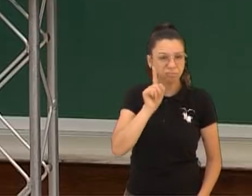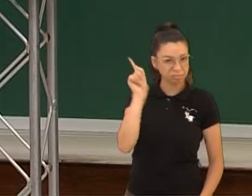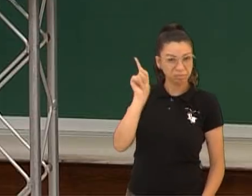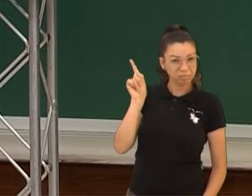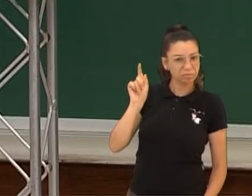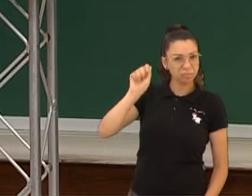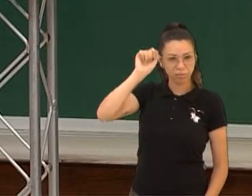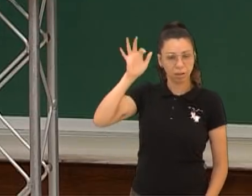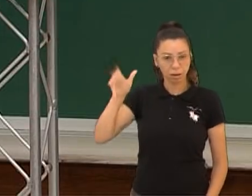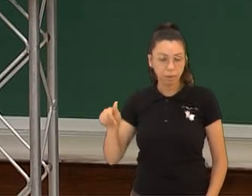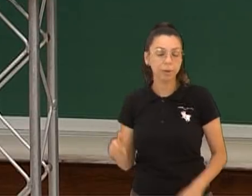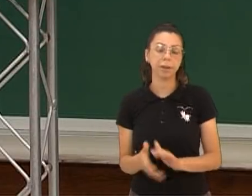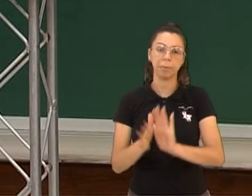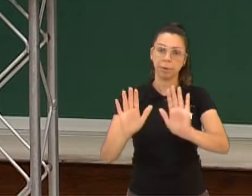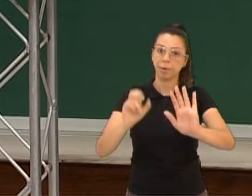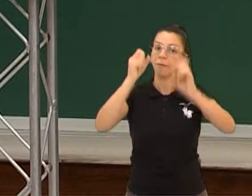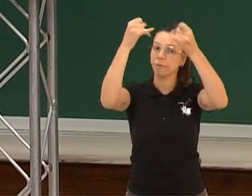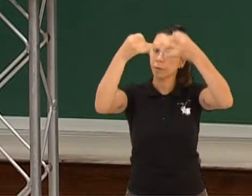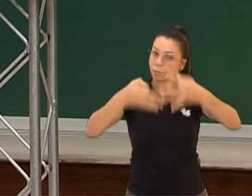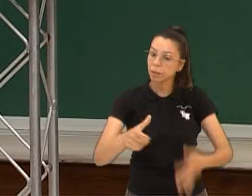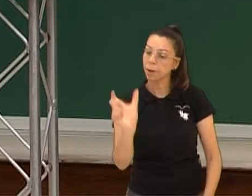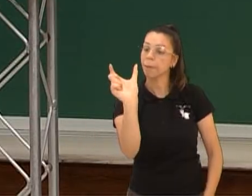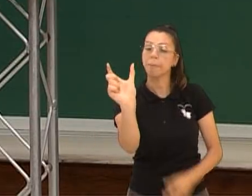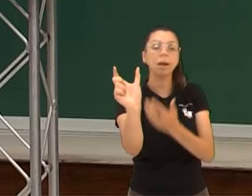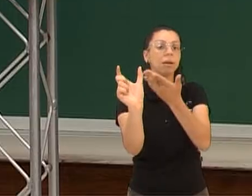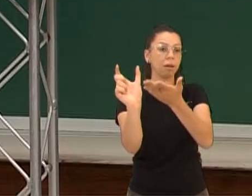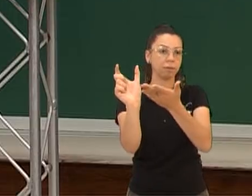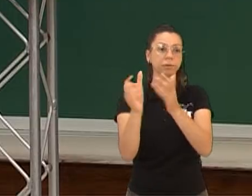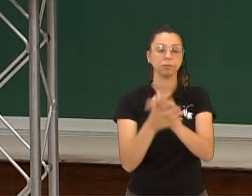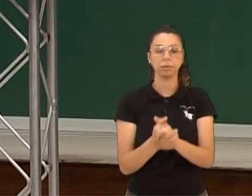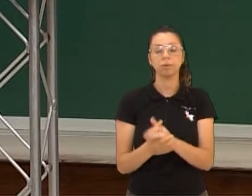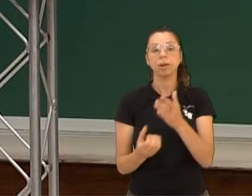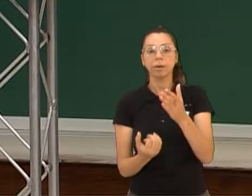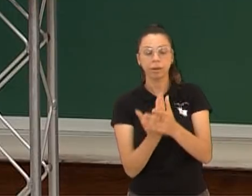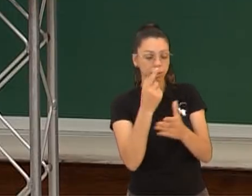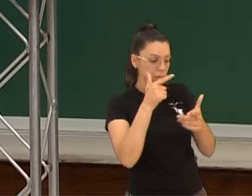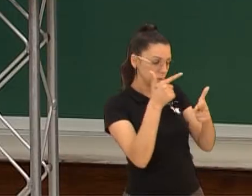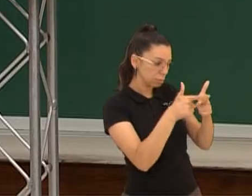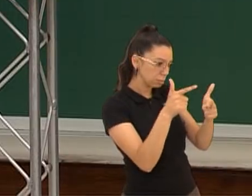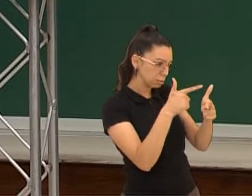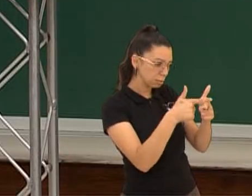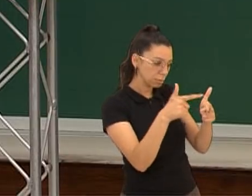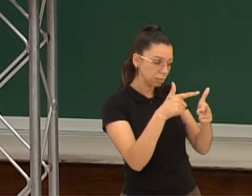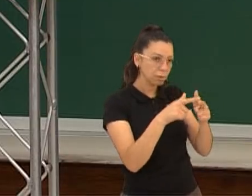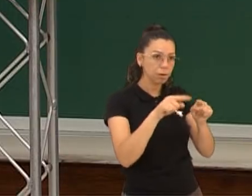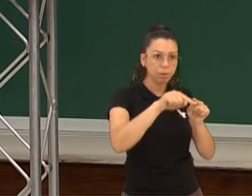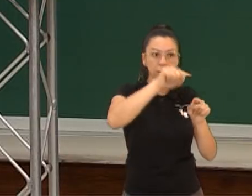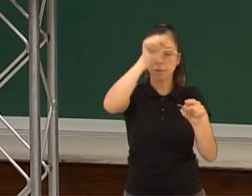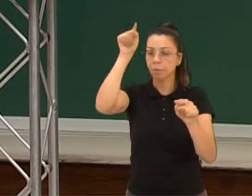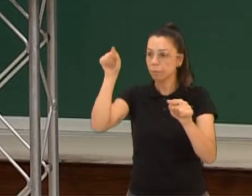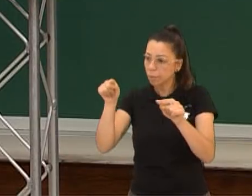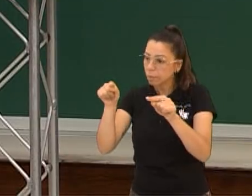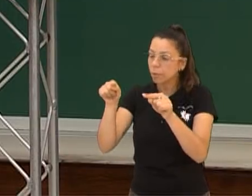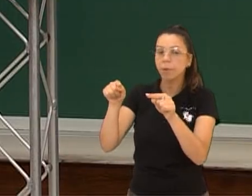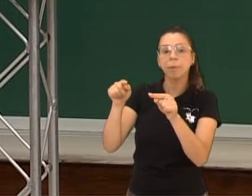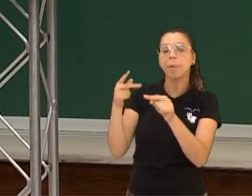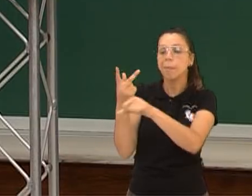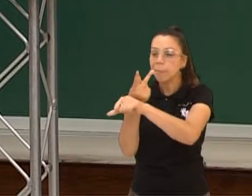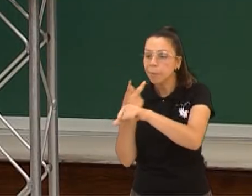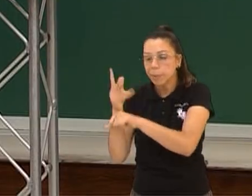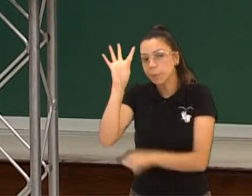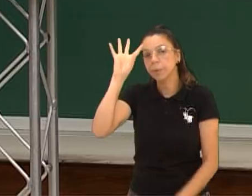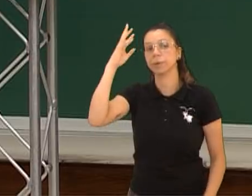vamos primeiro saber o que é uma startup, né? Tem aqui, ó, cria-se um problema, tem a validação do problema, procura-se uma